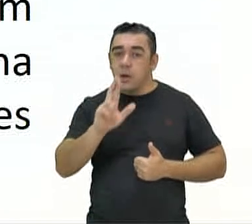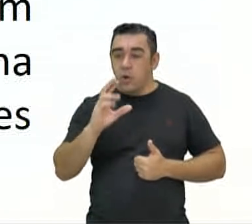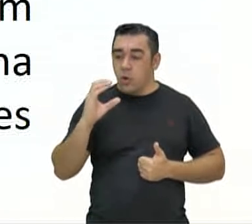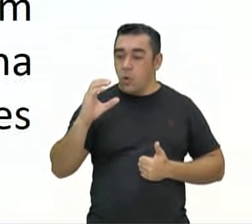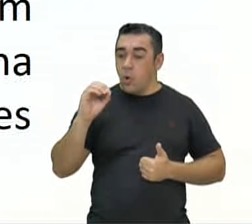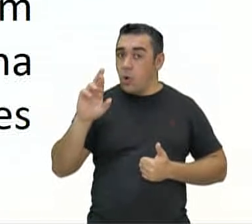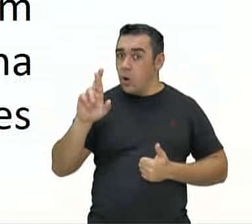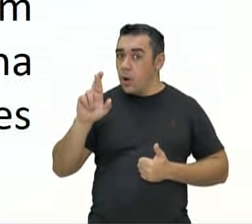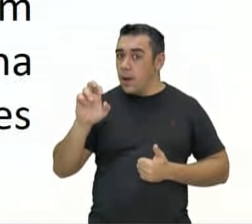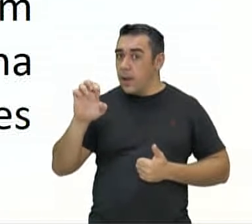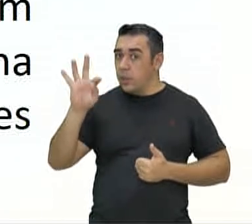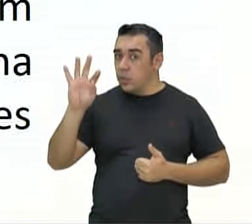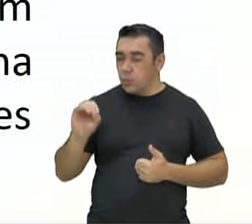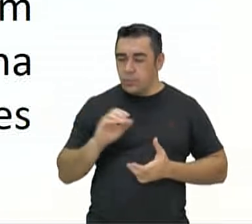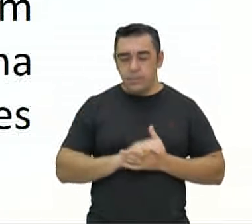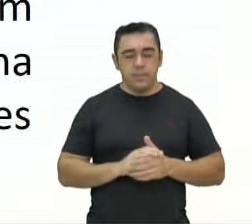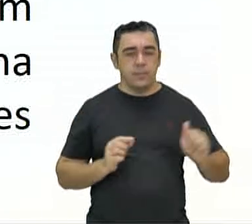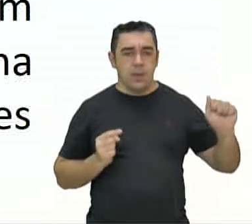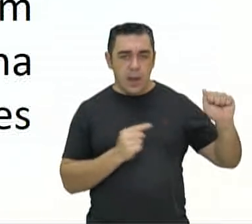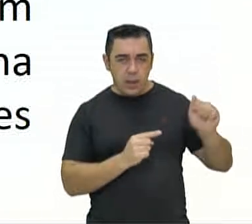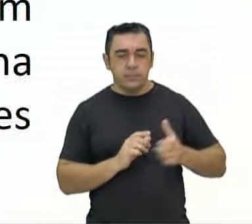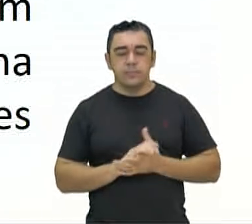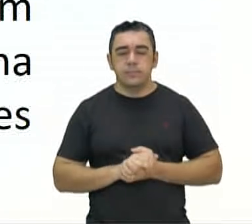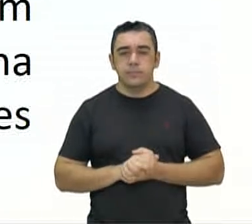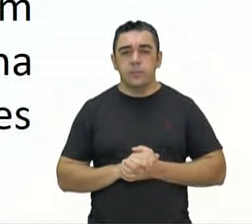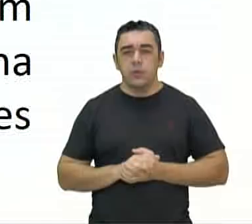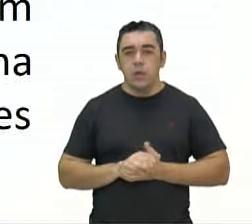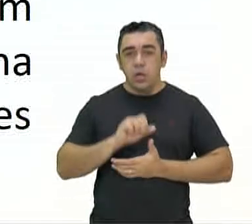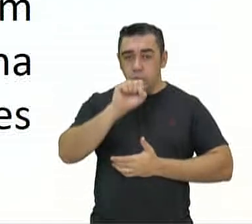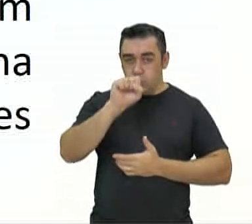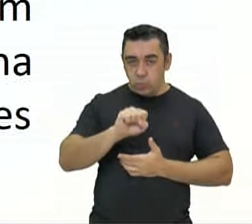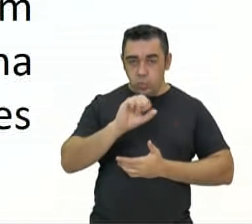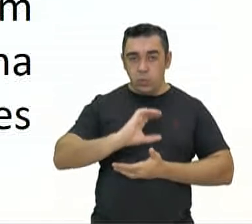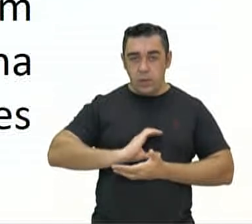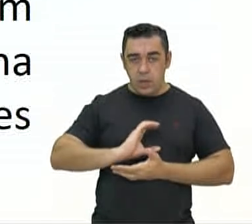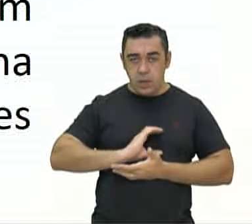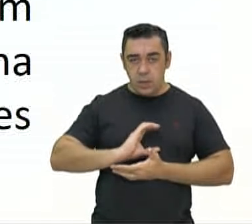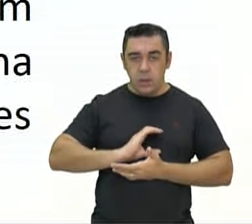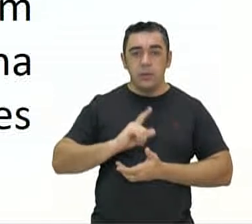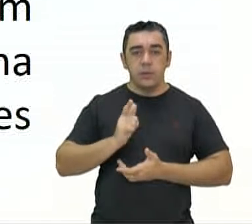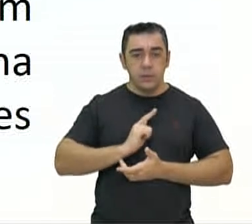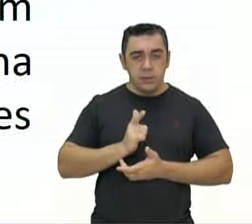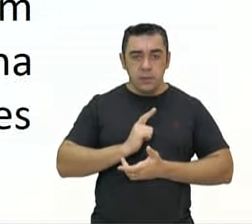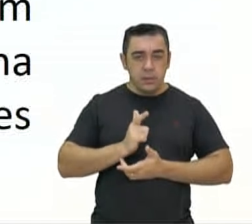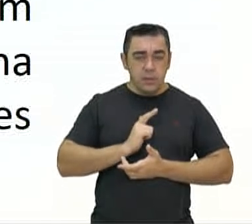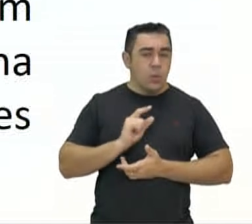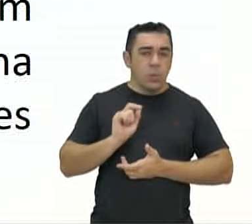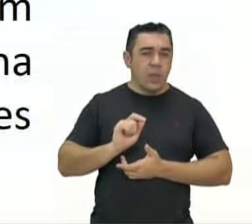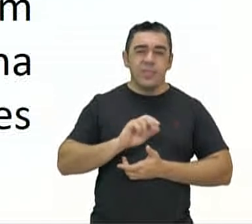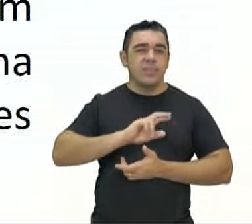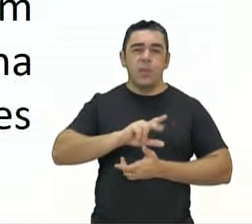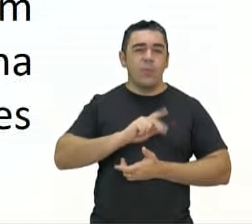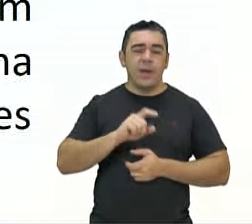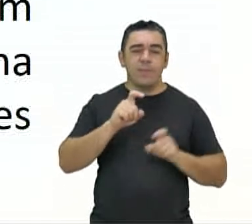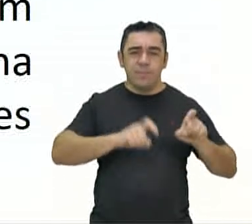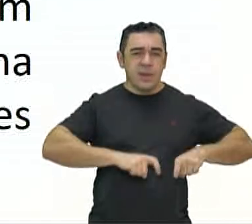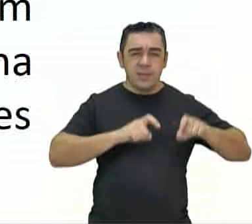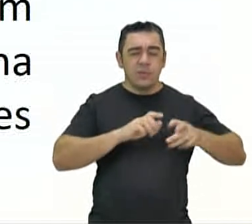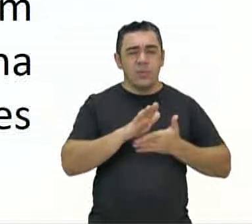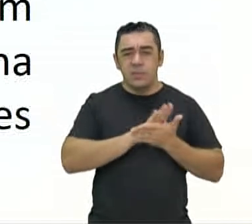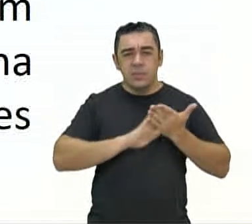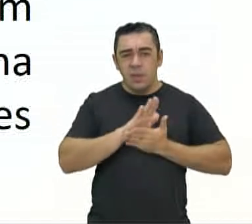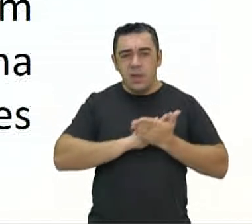correto? E vamos lá, letra A. A região sul do Canadá possui terras não cultiváveis, assim